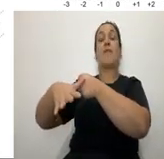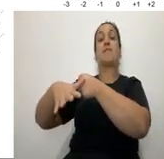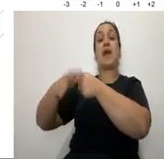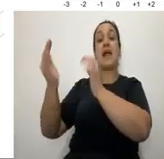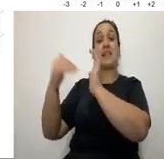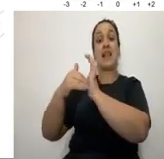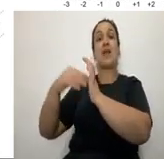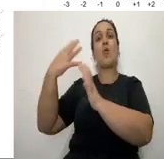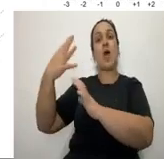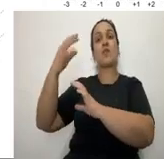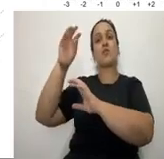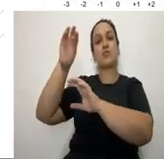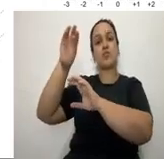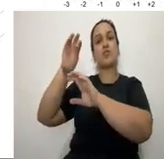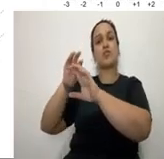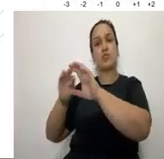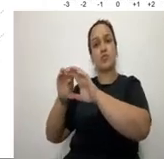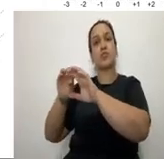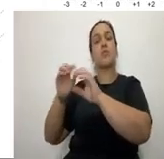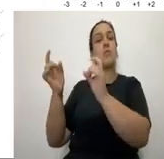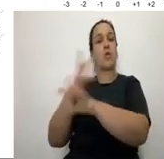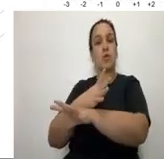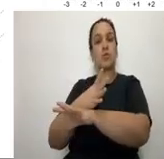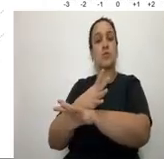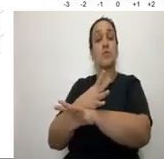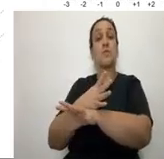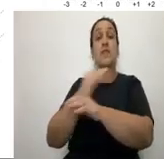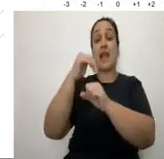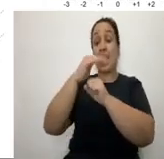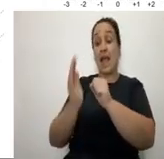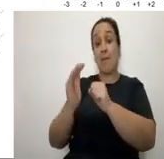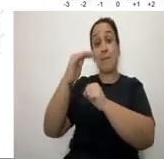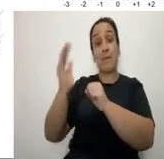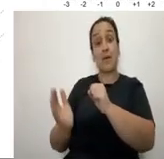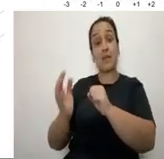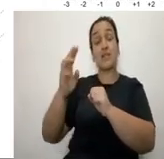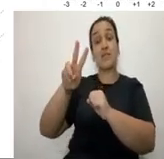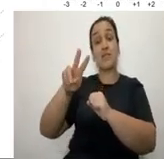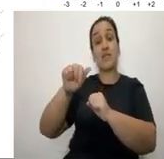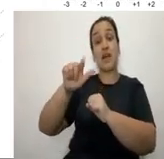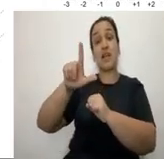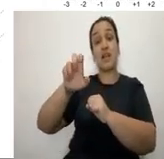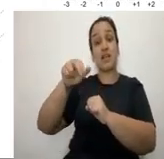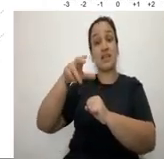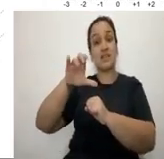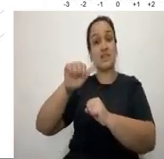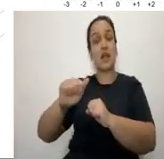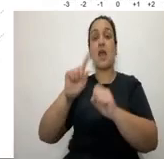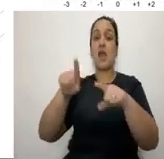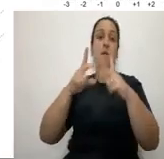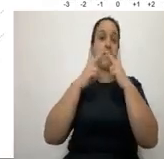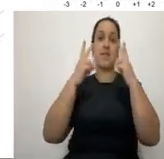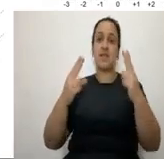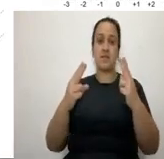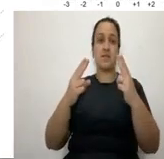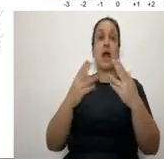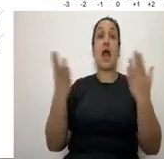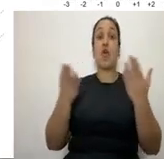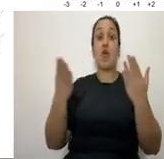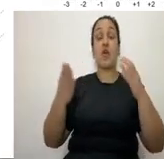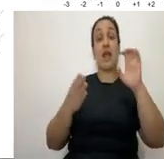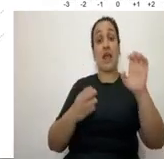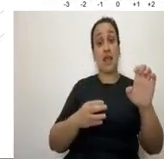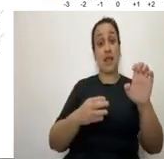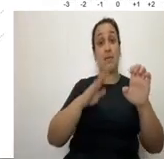do nível 2, então foi o último elétron a ser distribuído, que é esse em vermelho. E a camada de valência também é a 2. E a gente